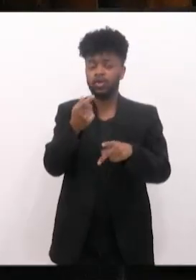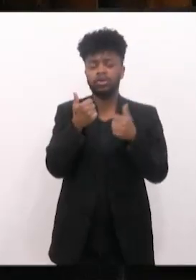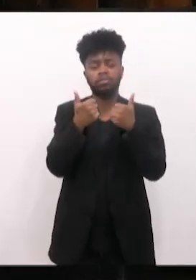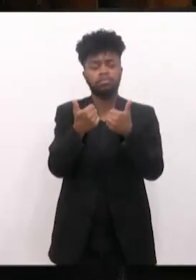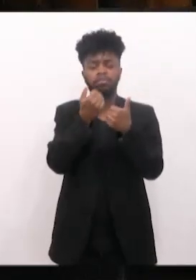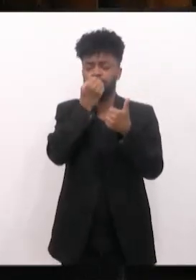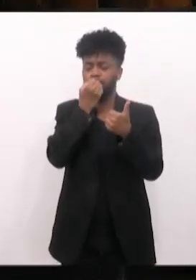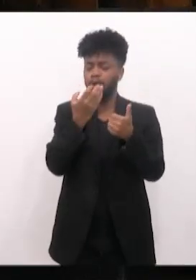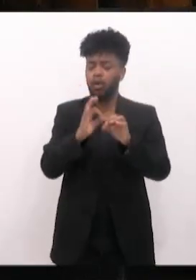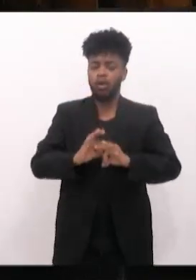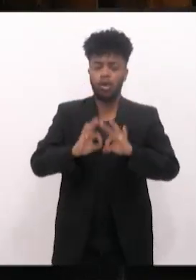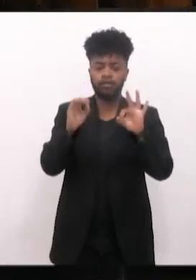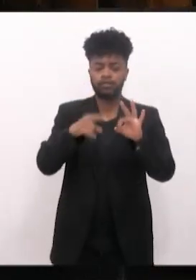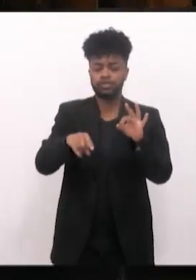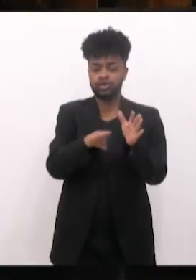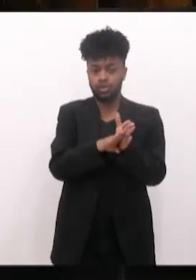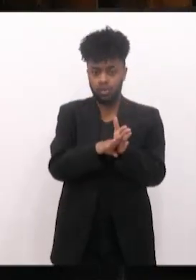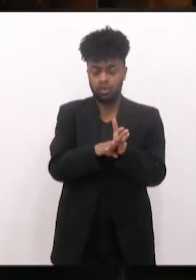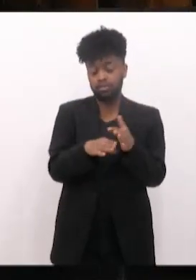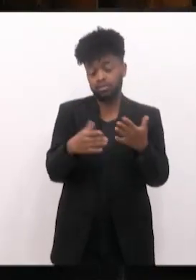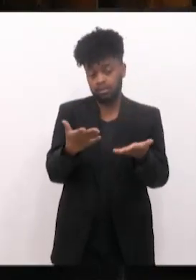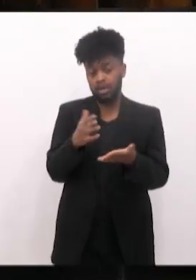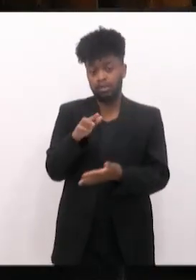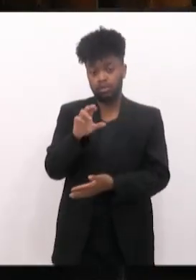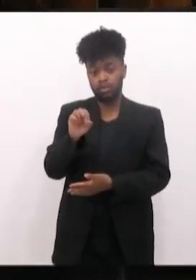aqui. E ele pode falar isso.